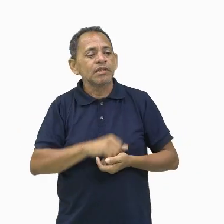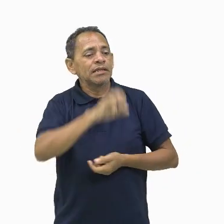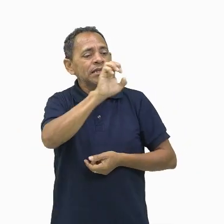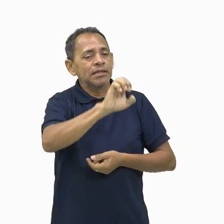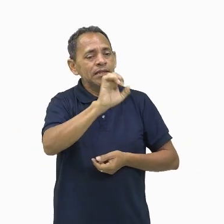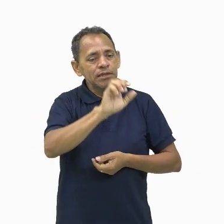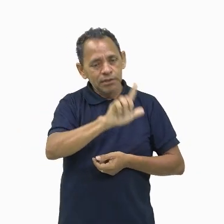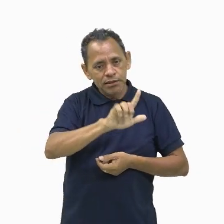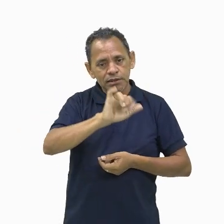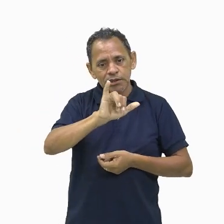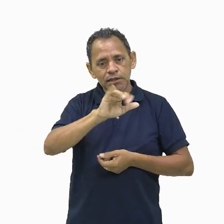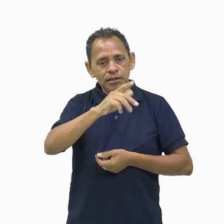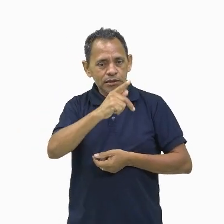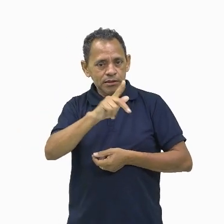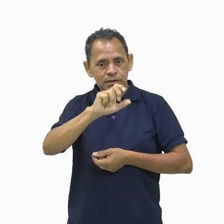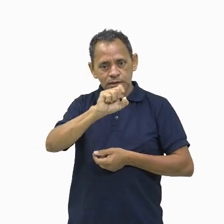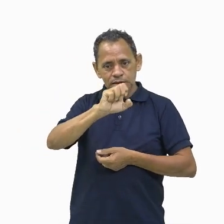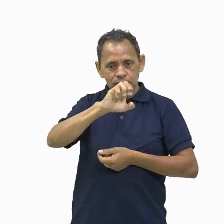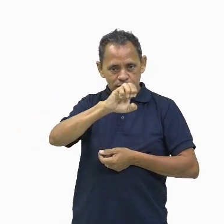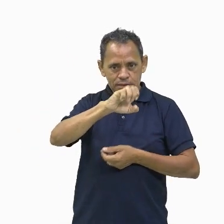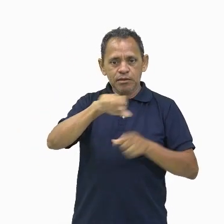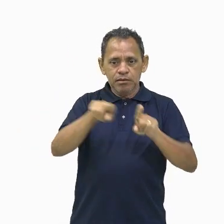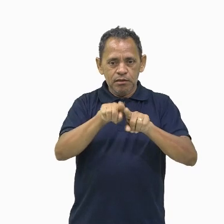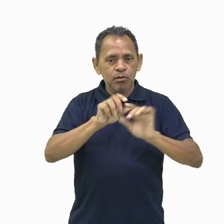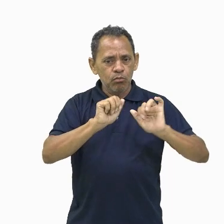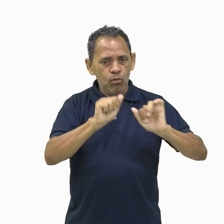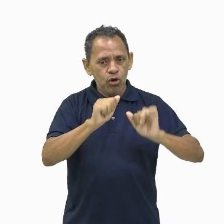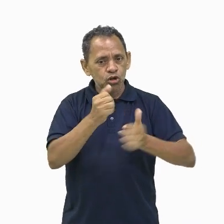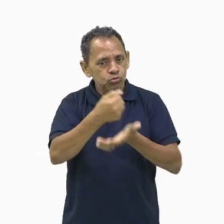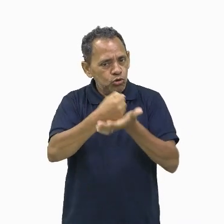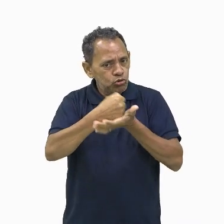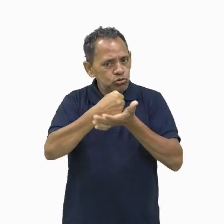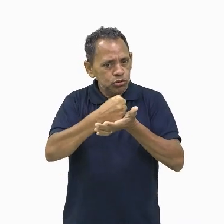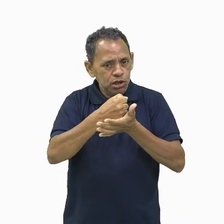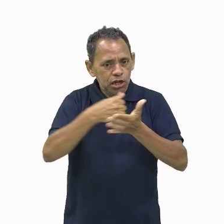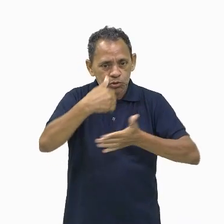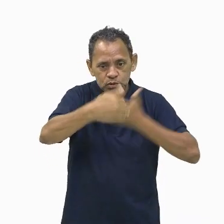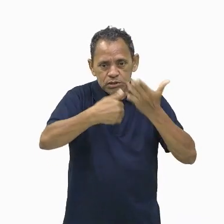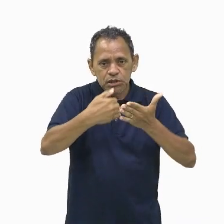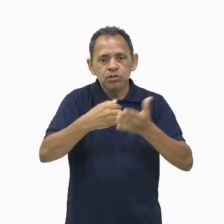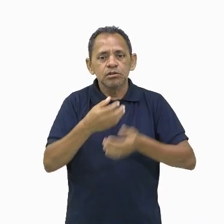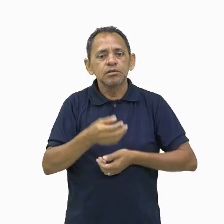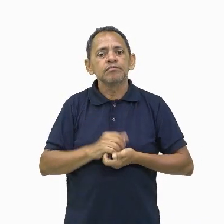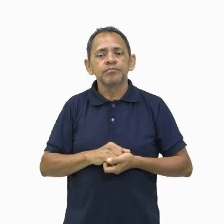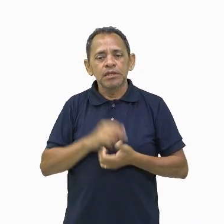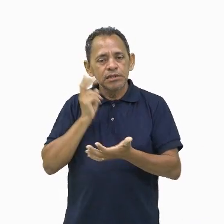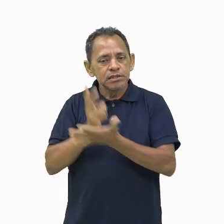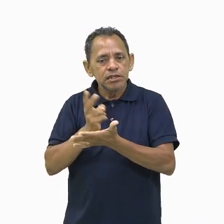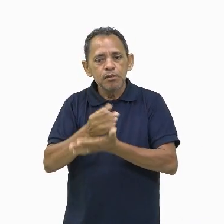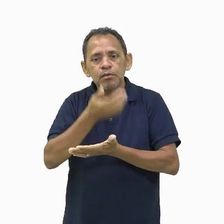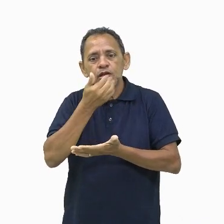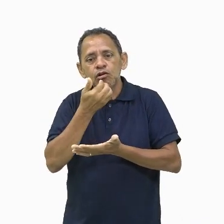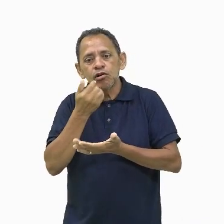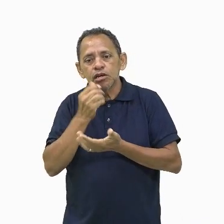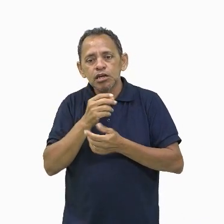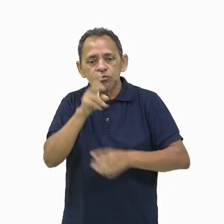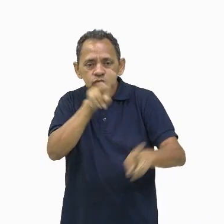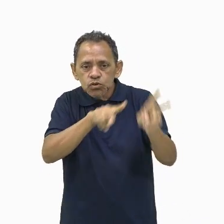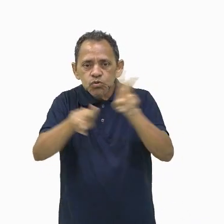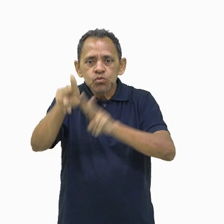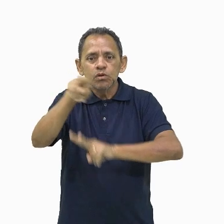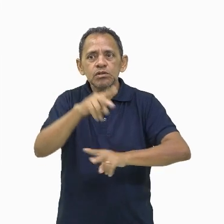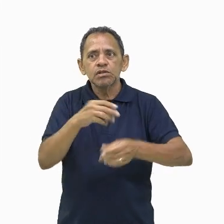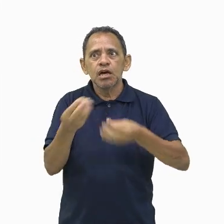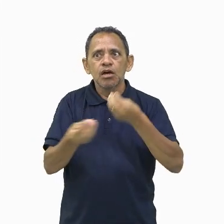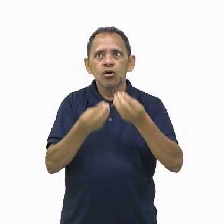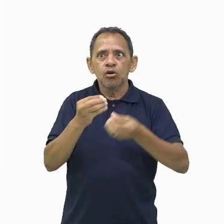processo. Mas vamos observar o exemplo, que com o exemplo sempre fica melhor de visualizar essa questão, em especial a elipse. Então,